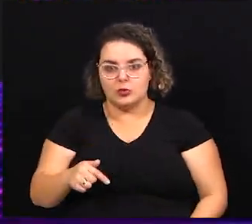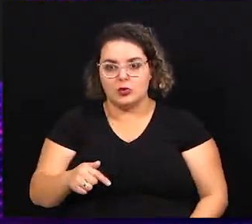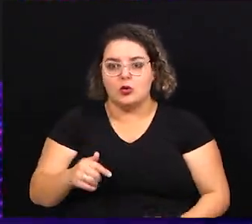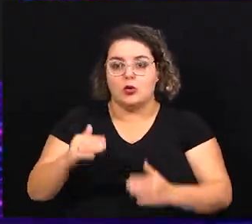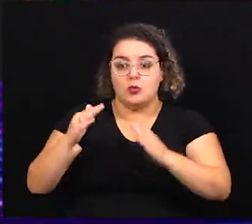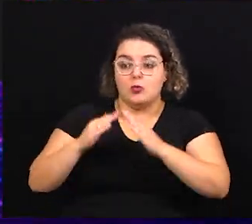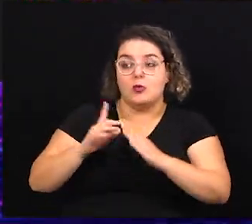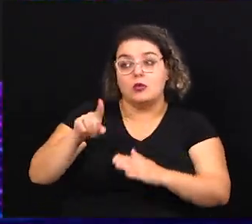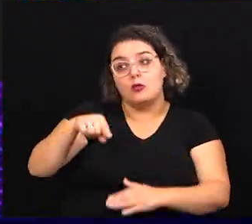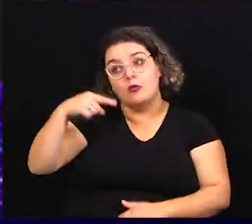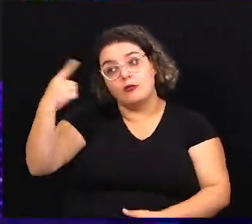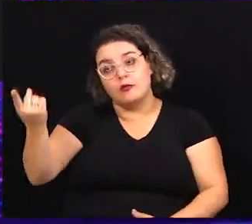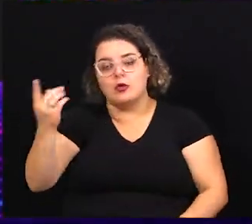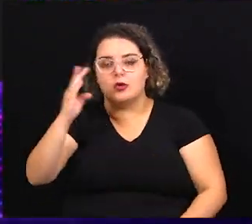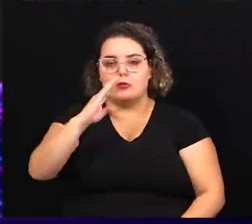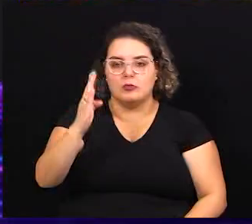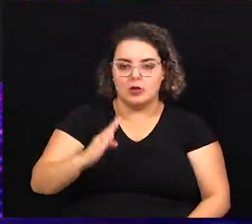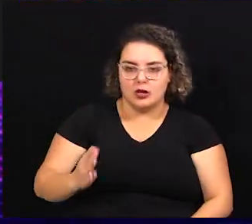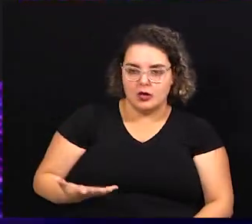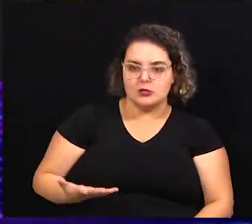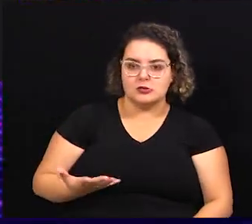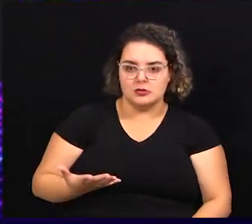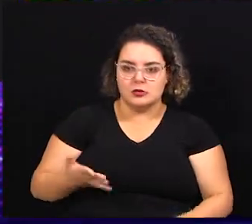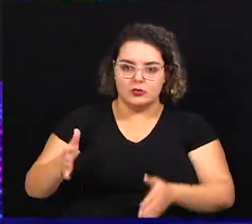eu estava morando fora do Brasil na ocasião,